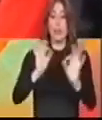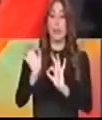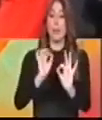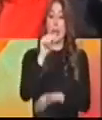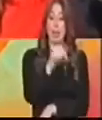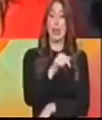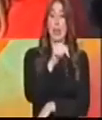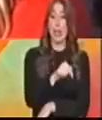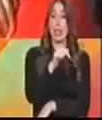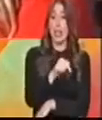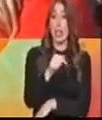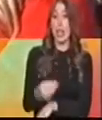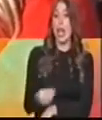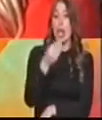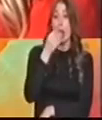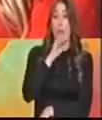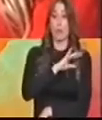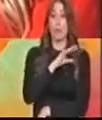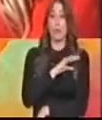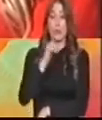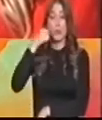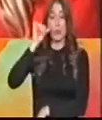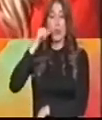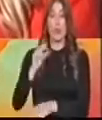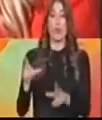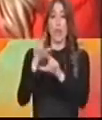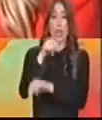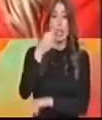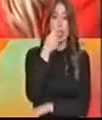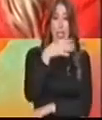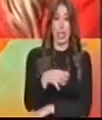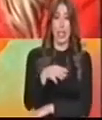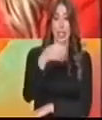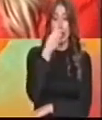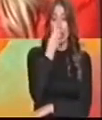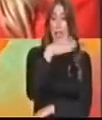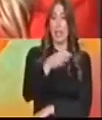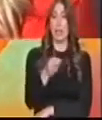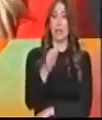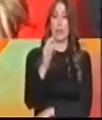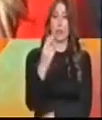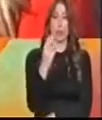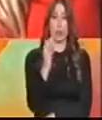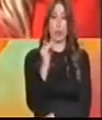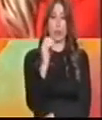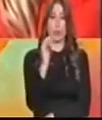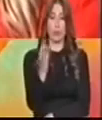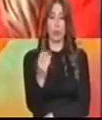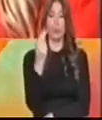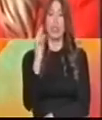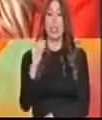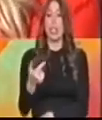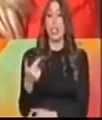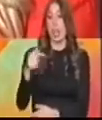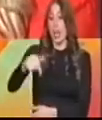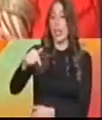espaço, a prova do vinho novo. Portanto, aqui na Quinta de Poços, onde nos encontramos, é onde estão os estantes para a prova do vinho, com as